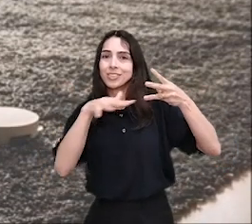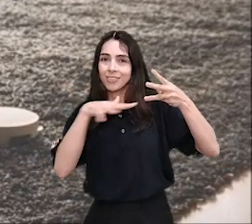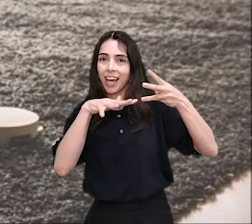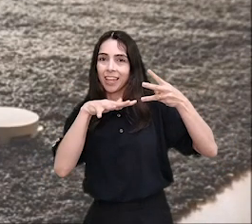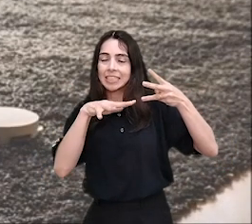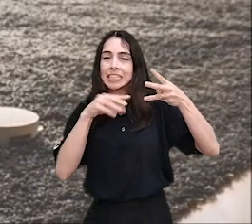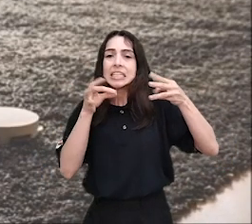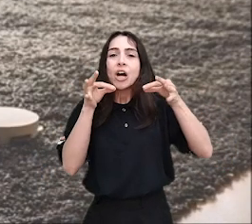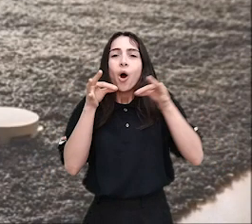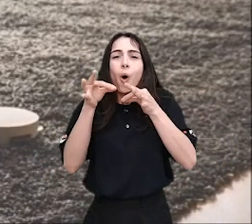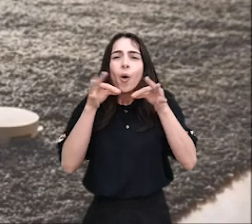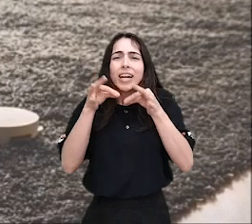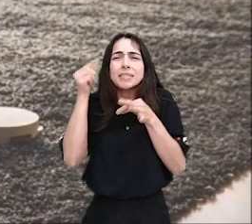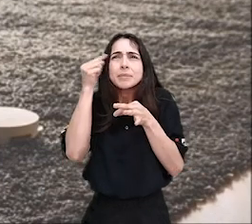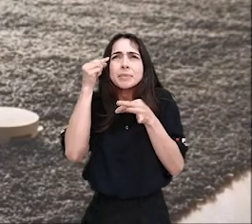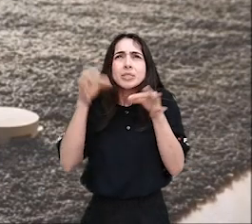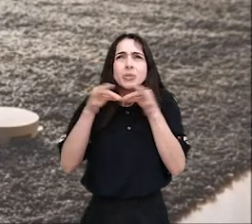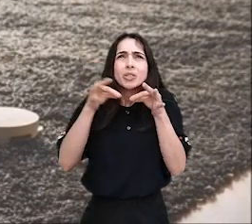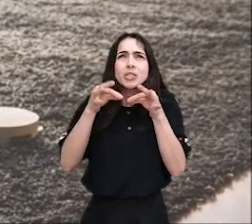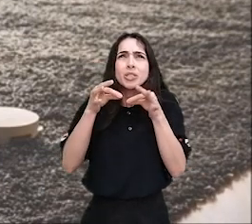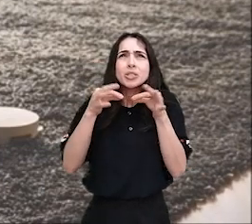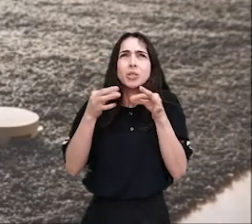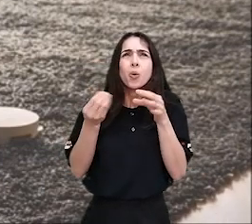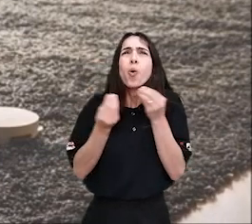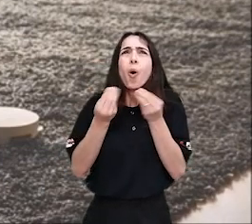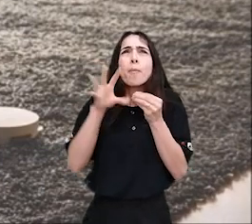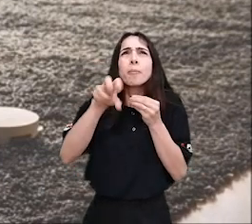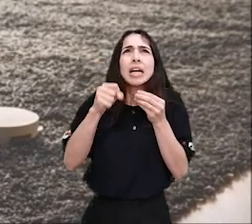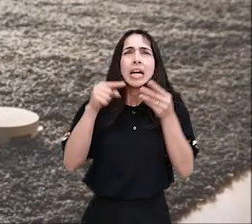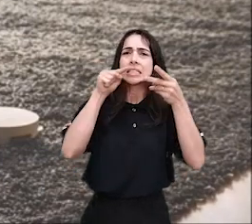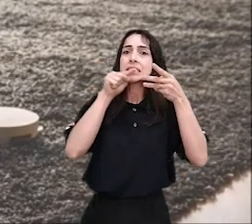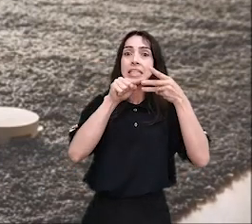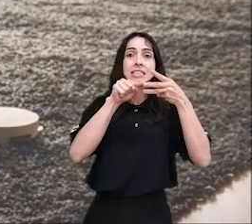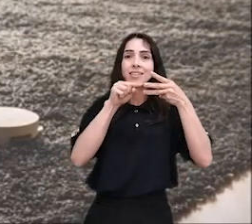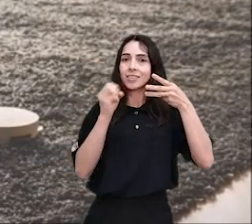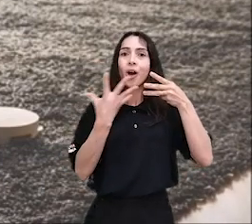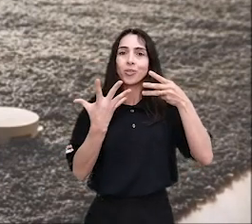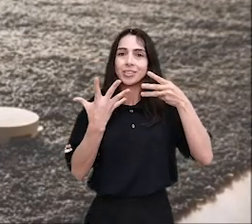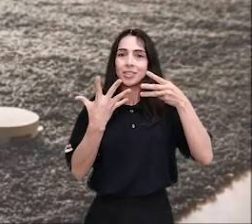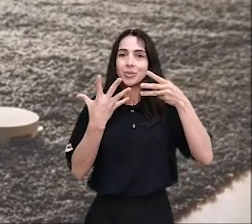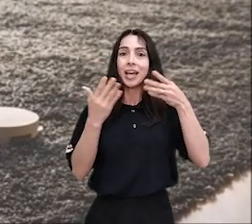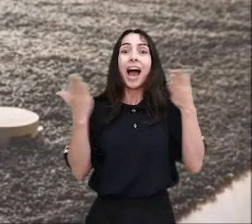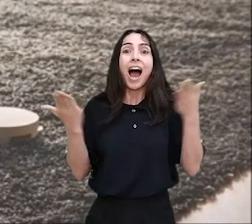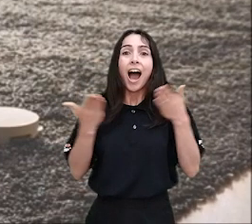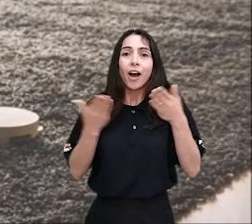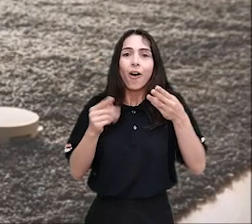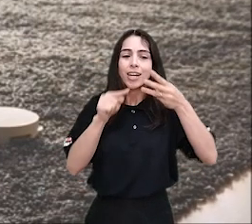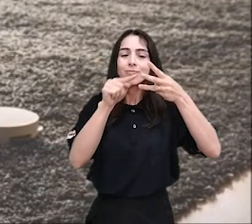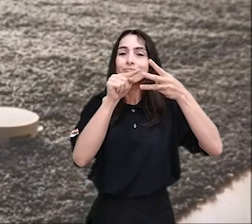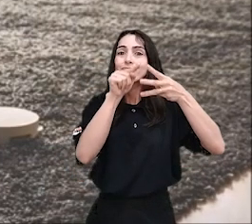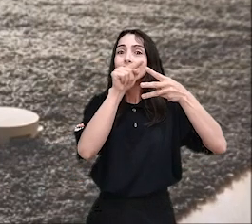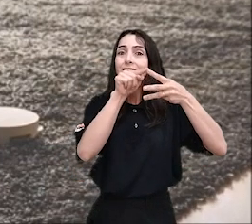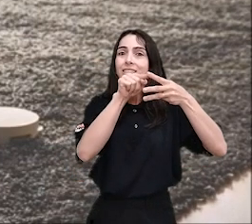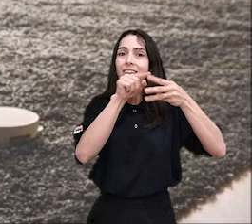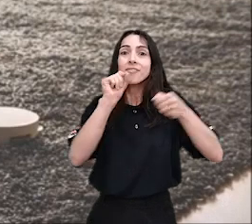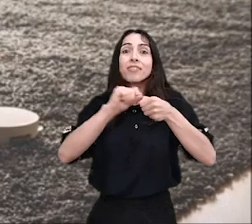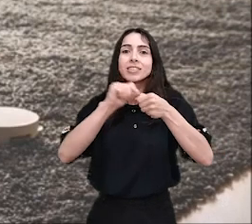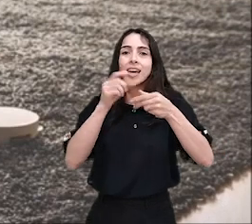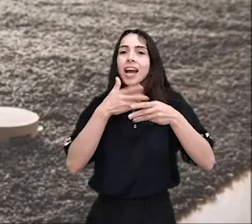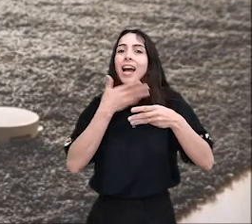a área secundária. Então, ela coloca as áreas primárias em ação, se levanta e vai até o